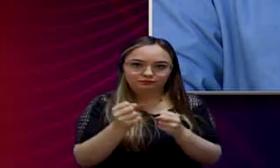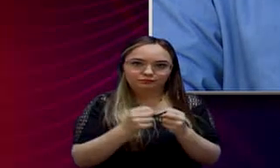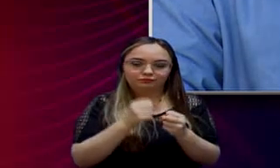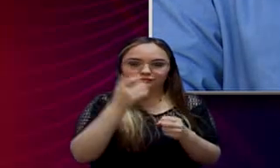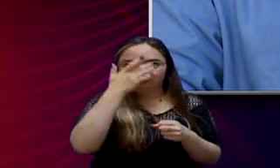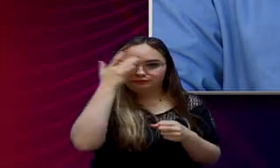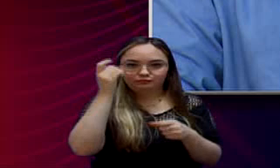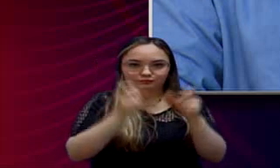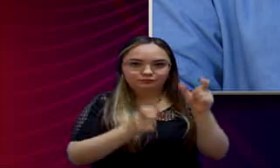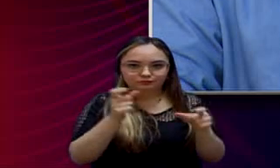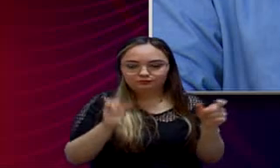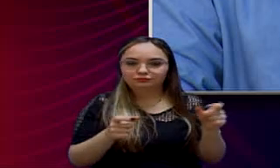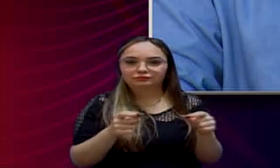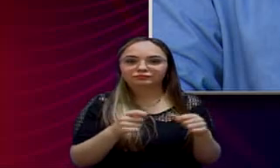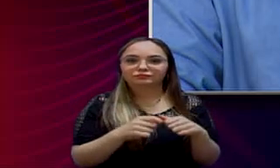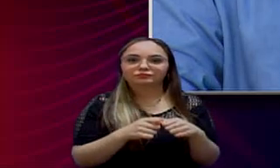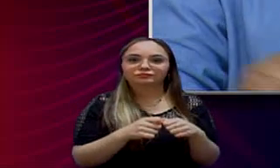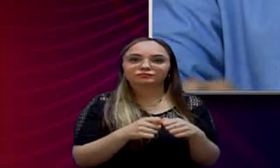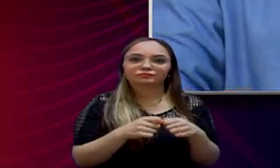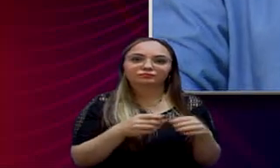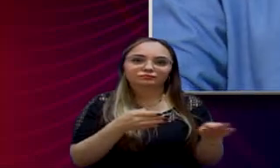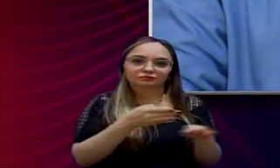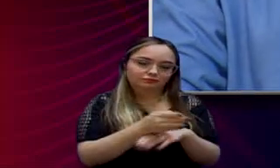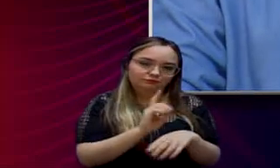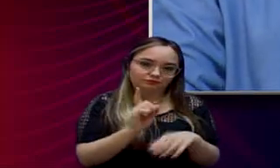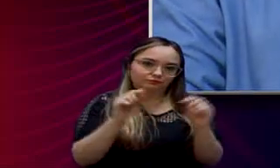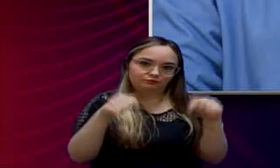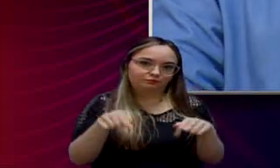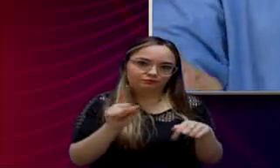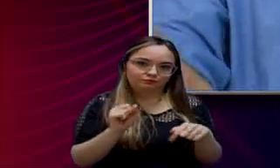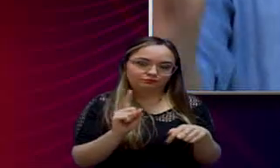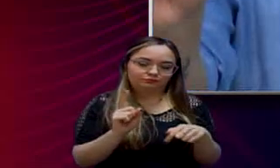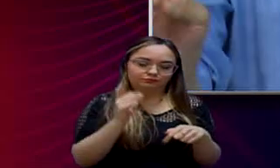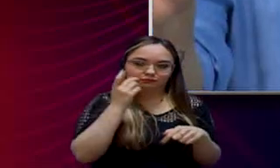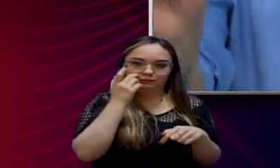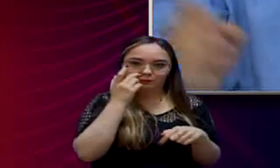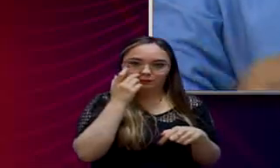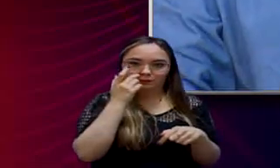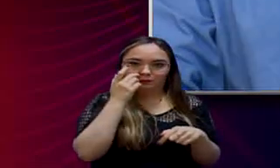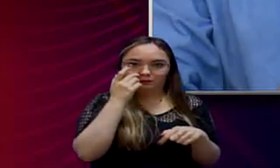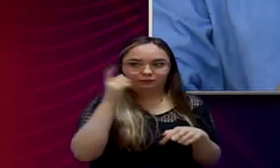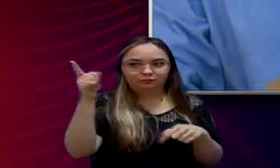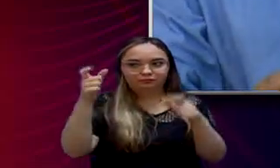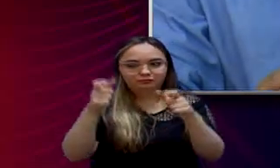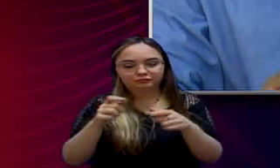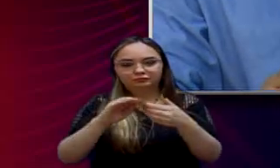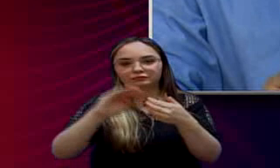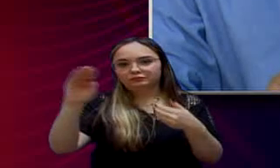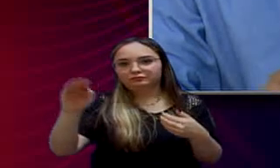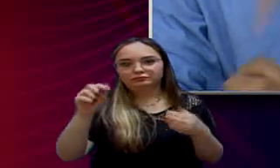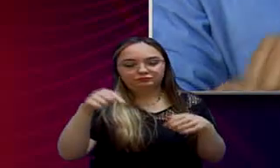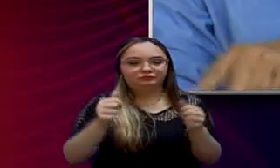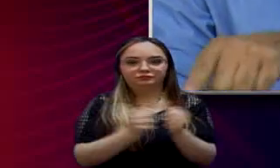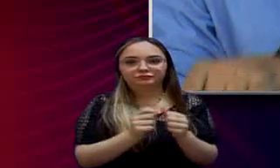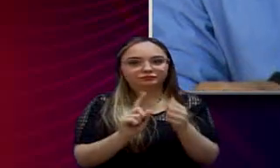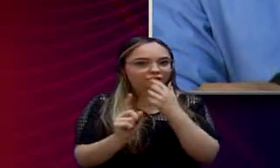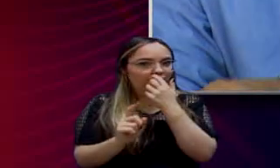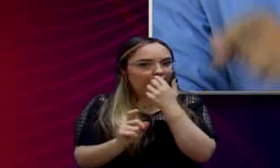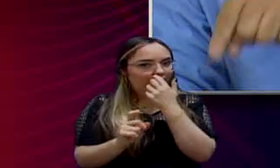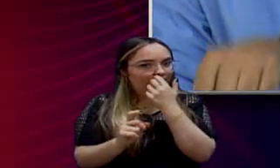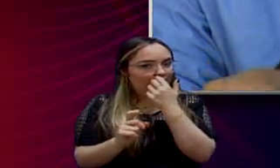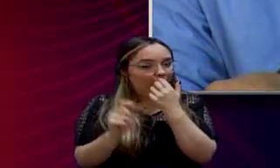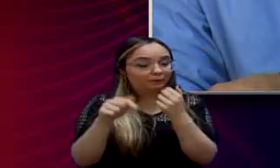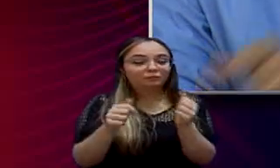pessoal Não entra não é aqui não é aqui lá é lá é pessoal encargos sociais é lá que também não